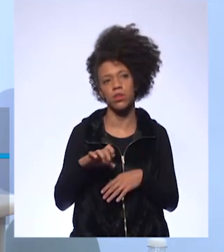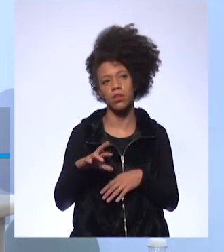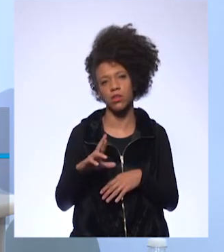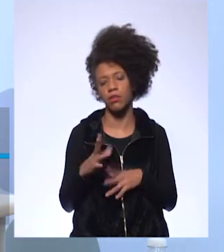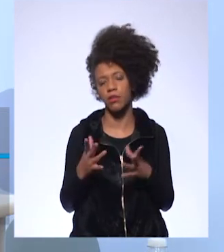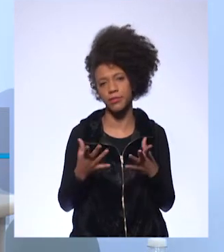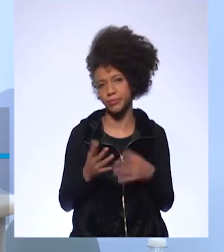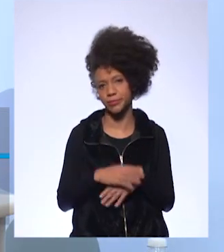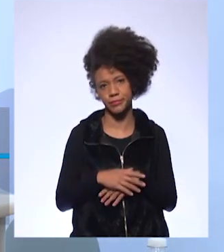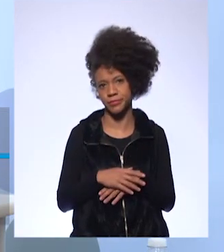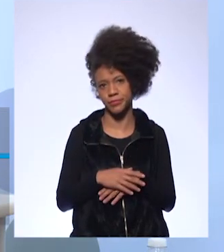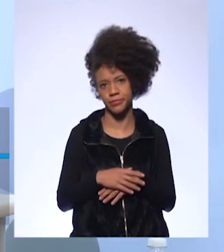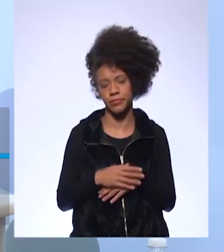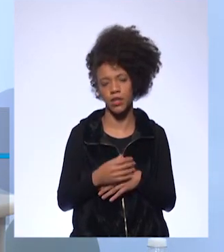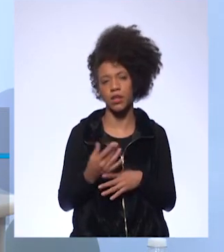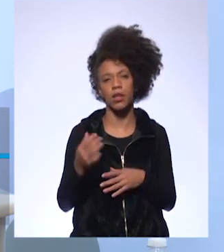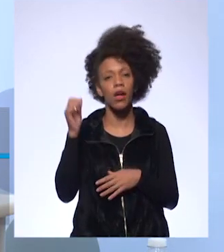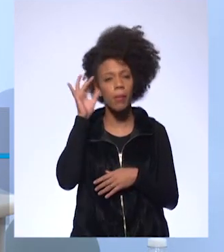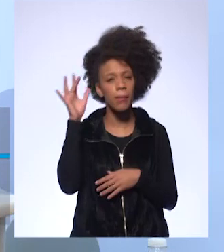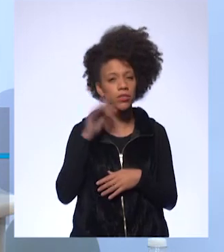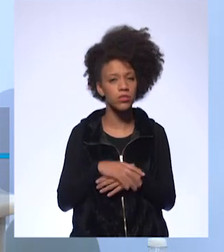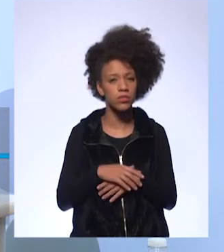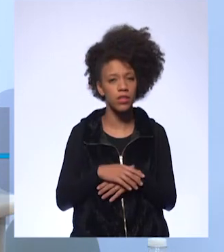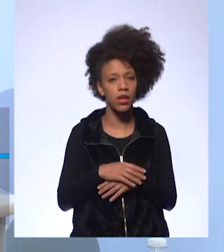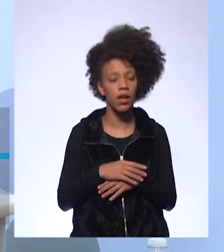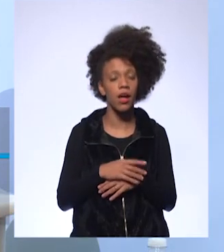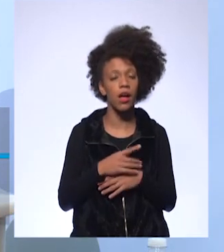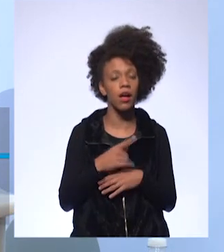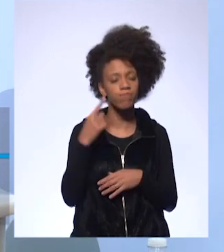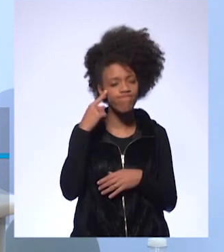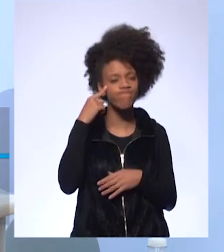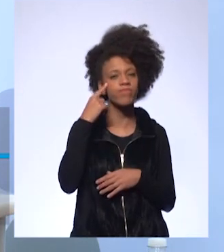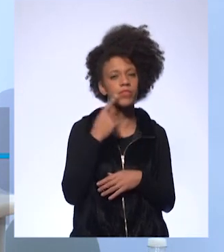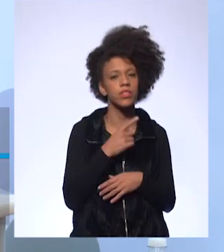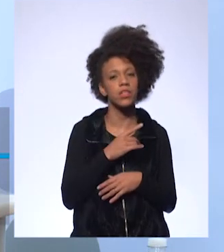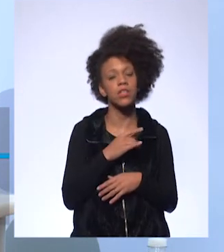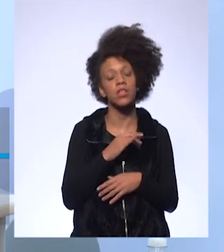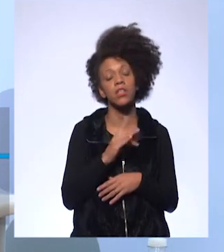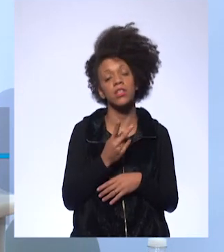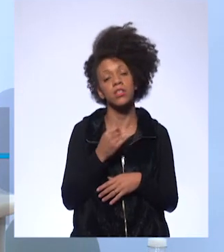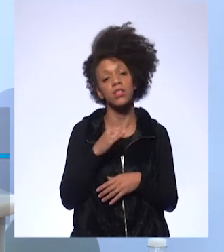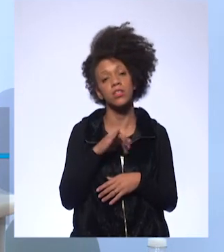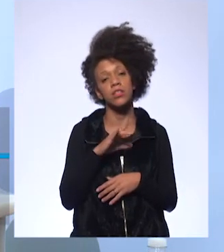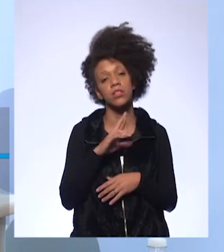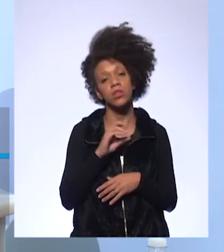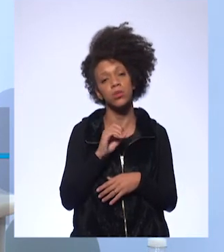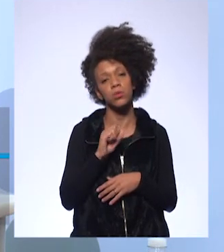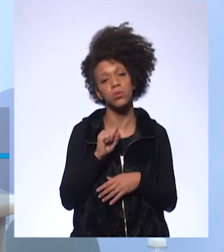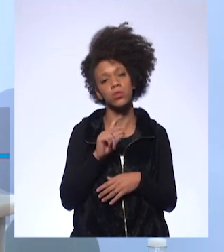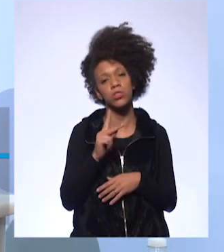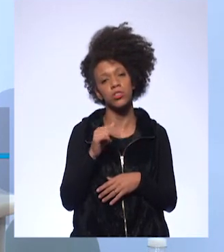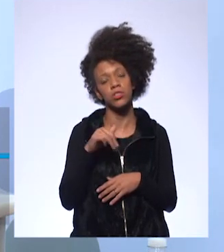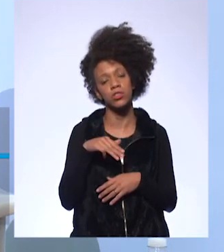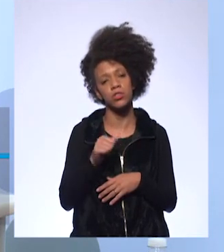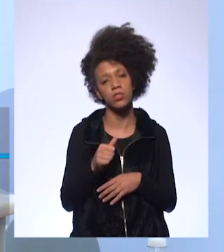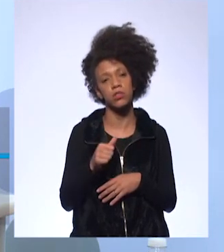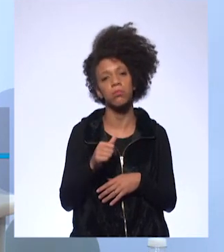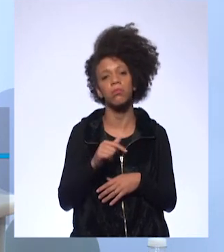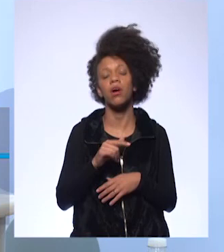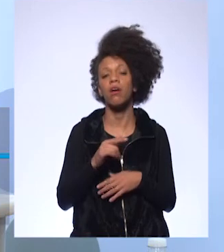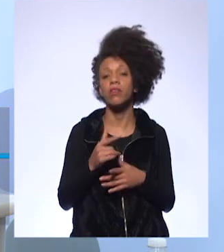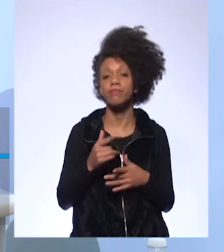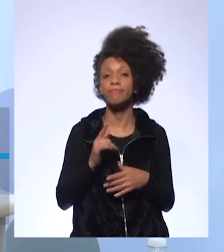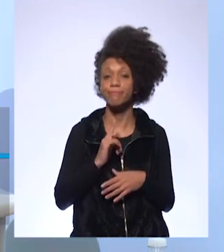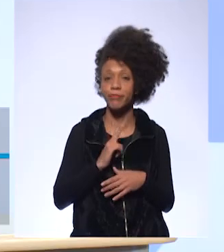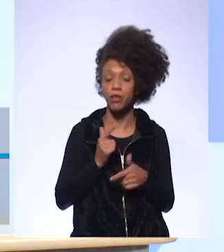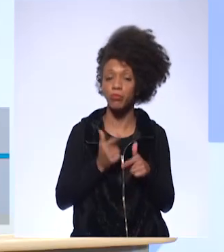imagina a ideia que a gente tem de Hiroshima e Nagasaki, de milhares de pessoas terem morrido e ainda terem, né, efeitos colaterais até